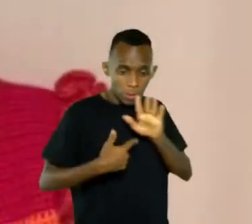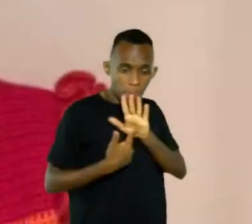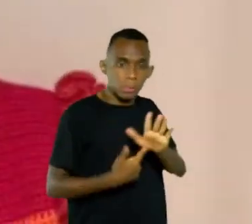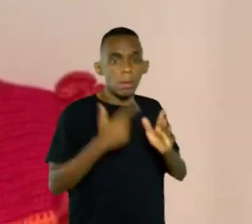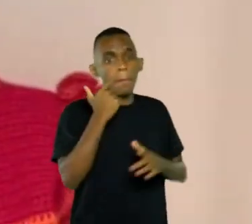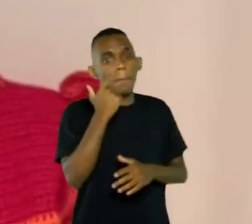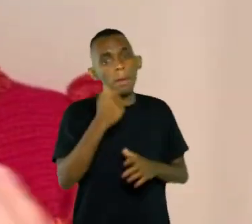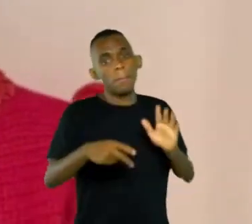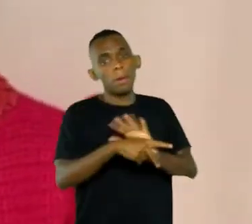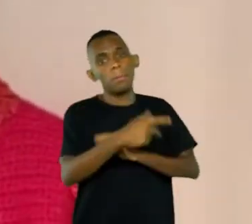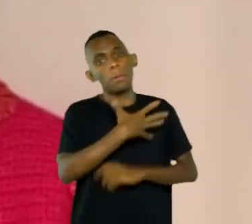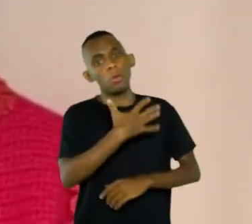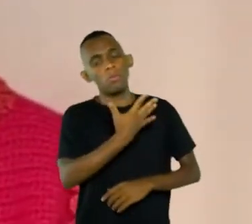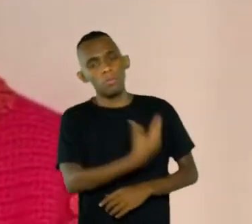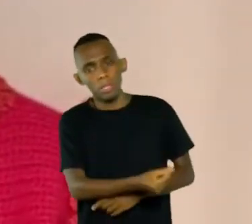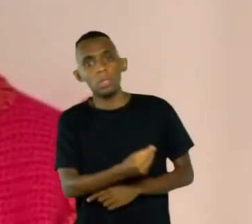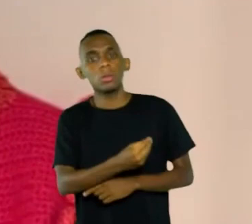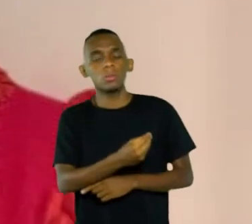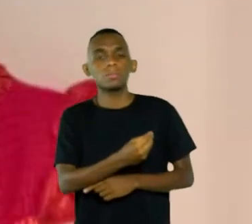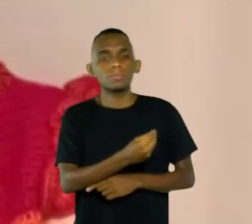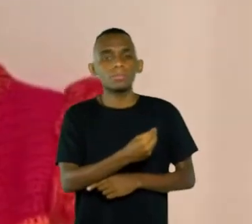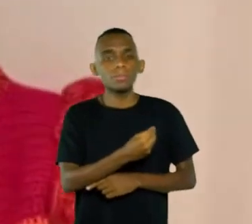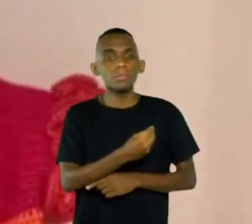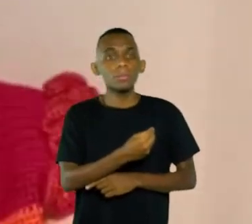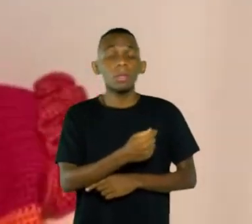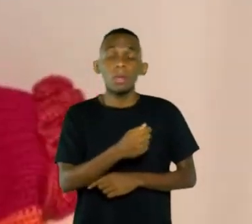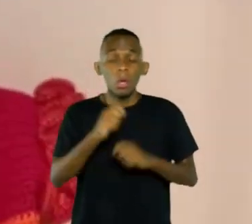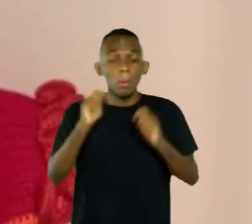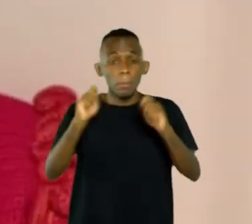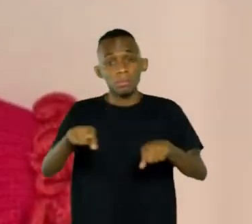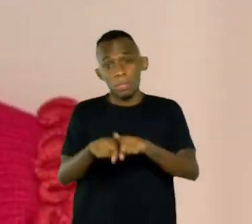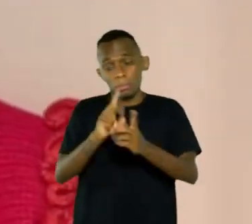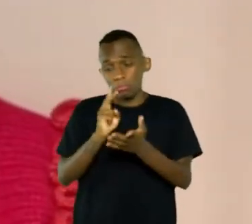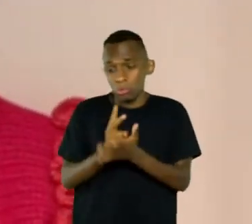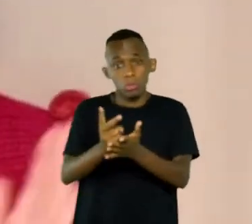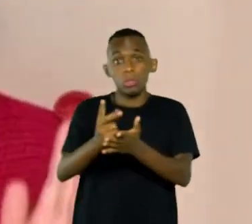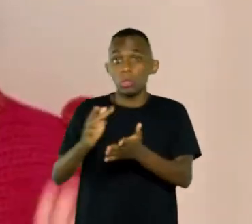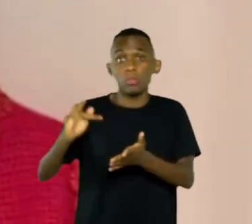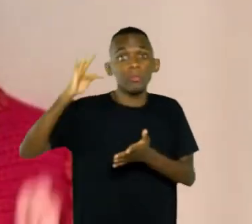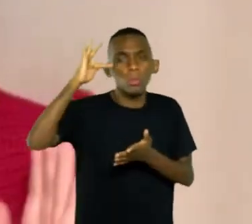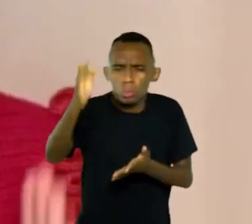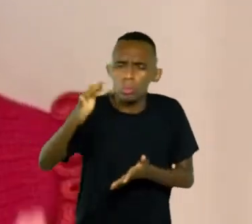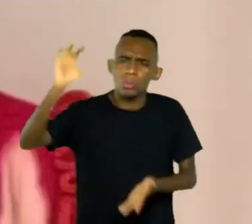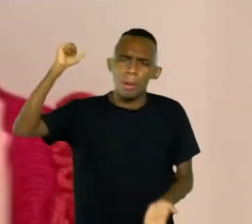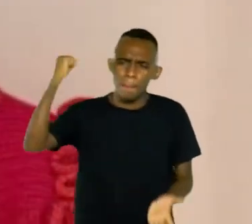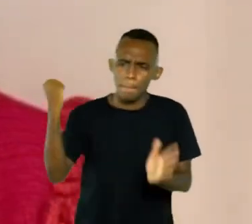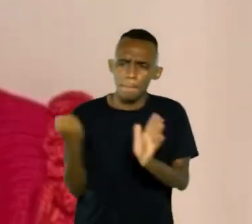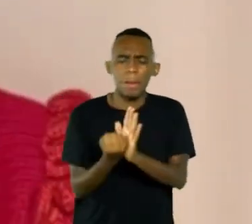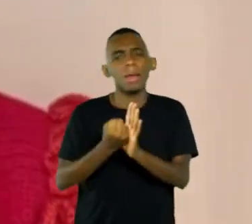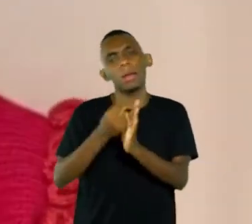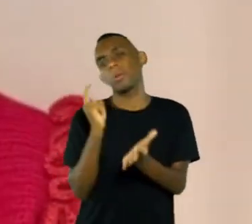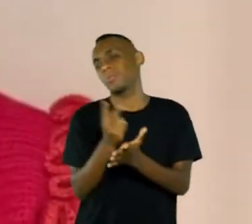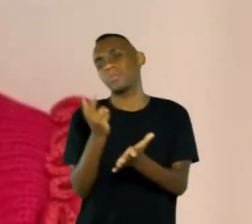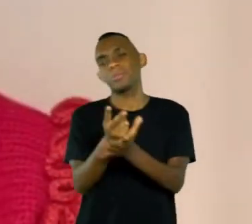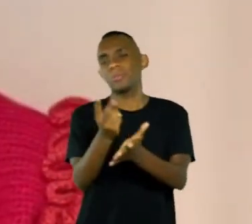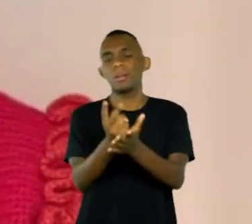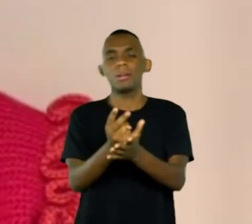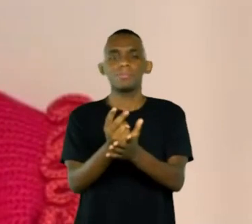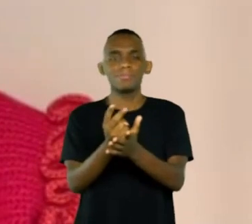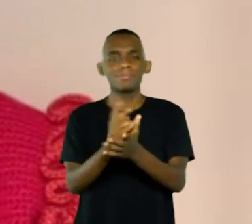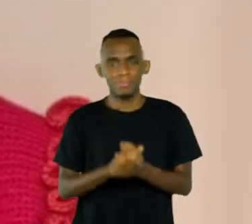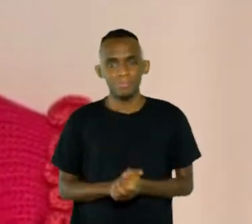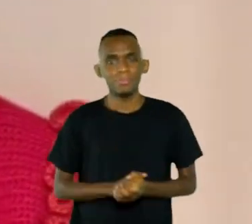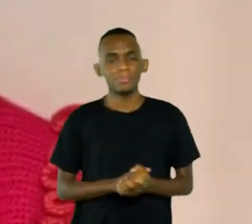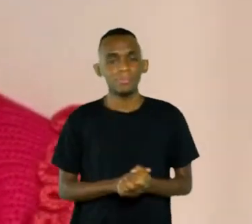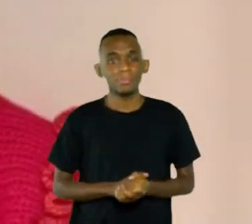pelos meus olhos, e eu pude seguir em frente, certa de que aquilo ali estava eternizado para mim, para ele, para o Gui, né?